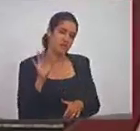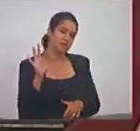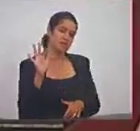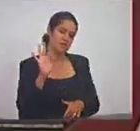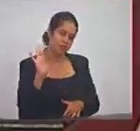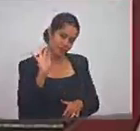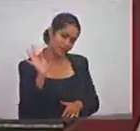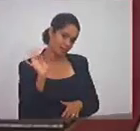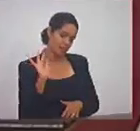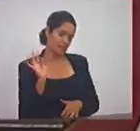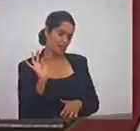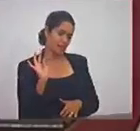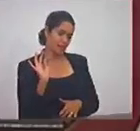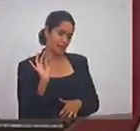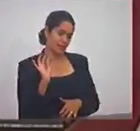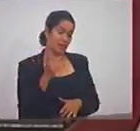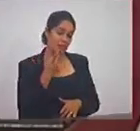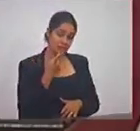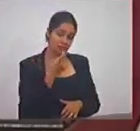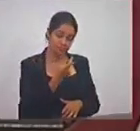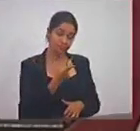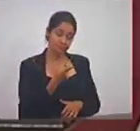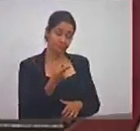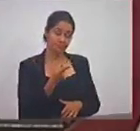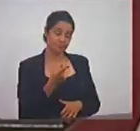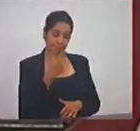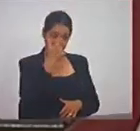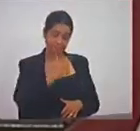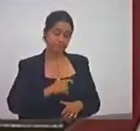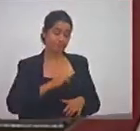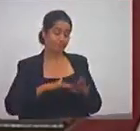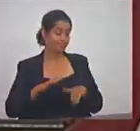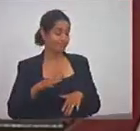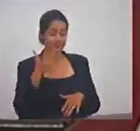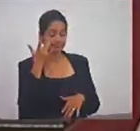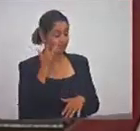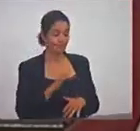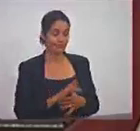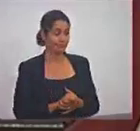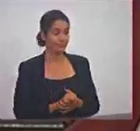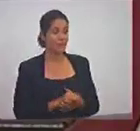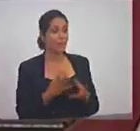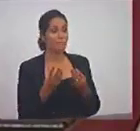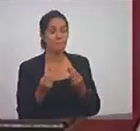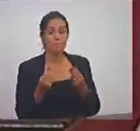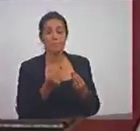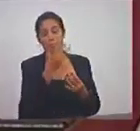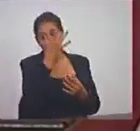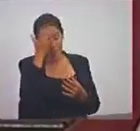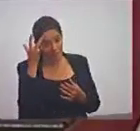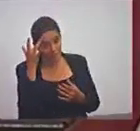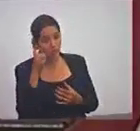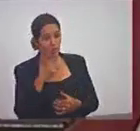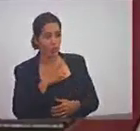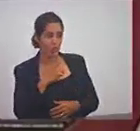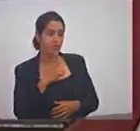minha ignorância, assim, tem muitas assistentes capacitadas para exercer um cargo